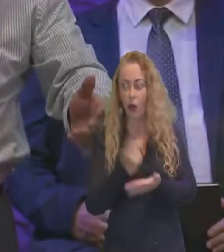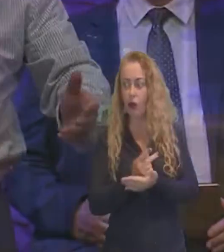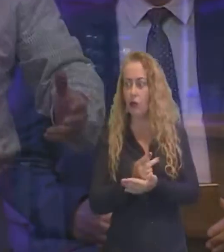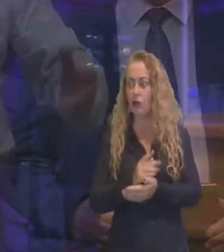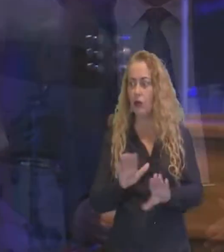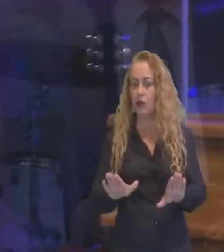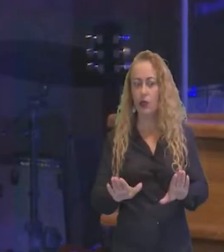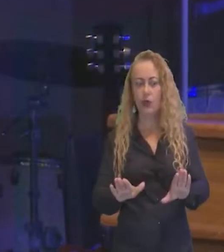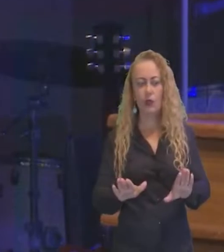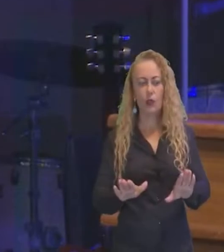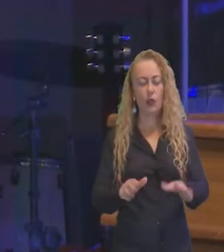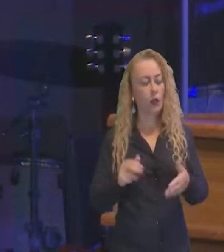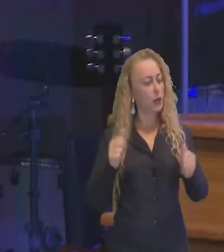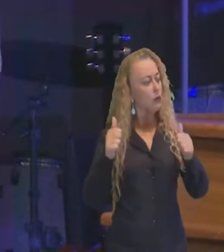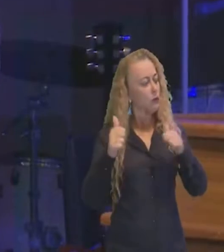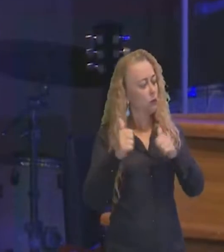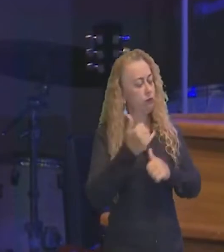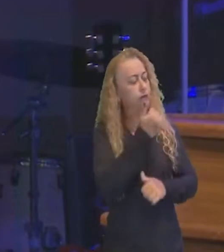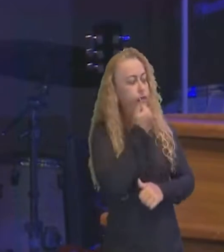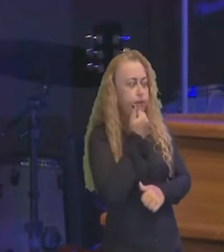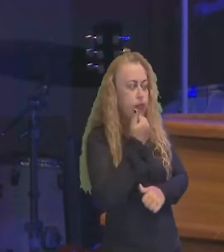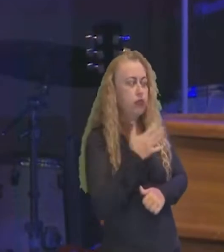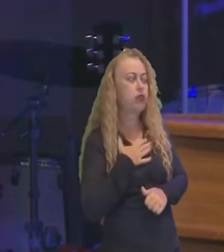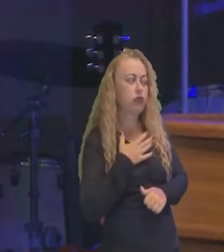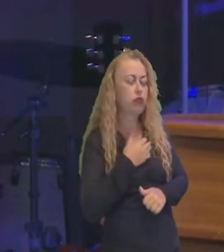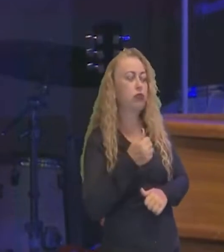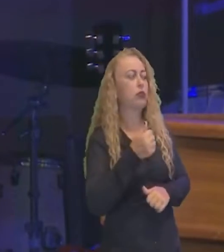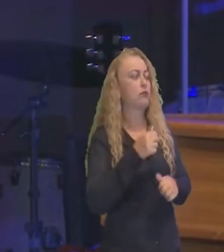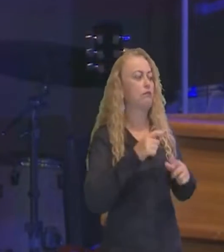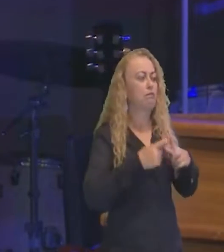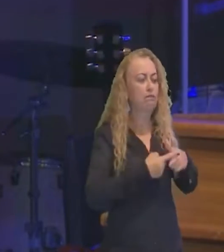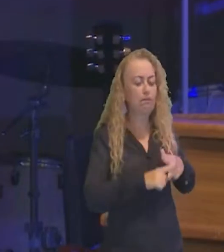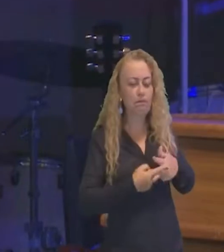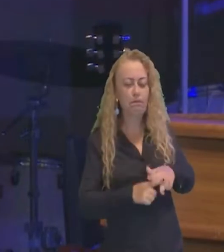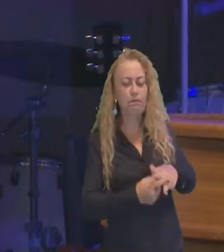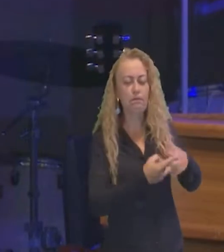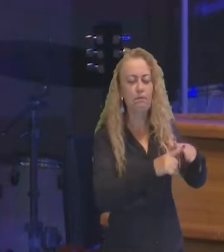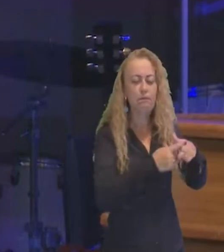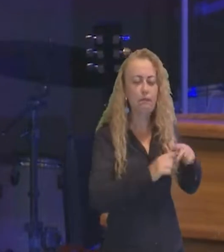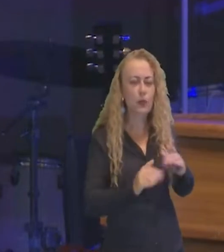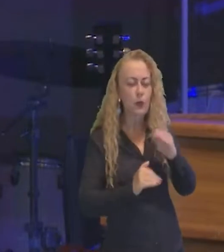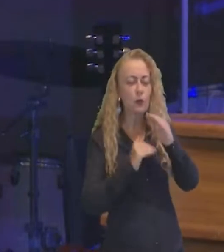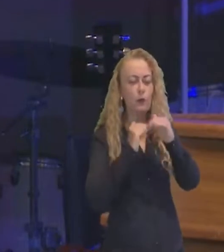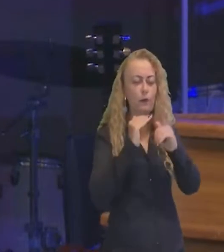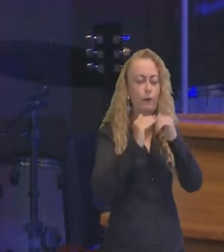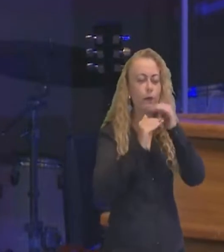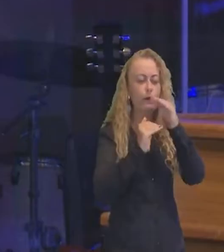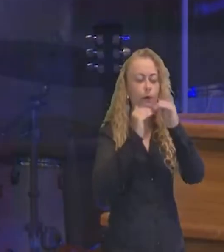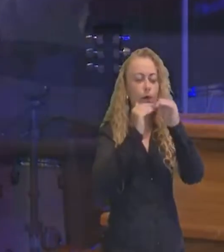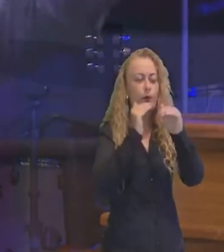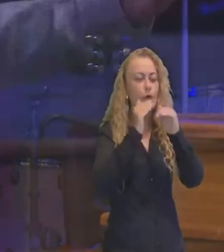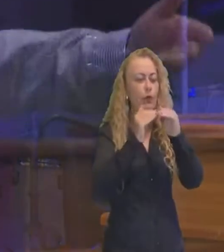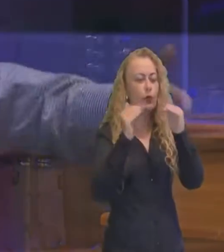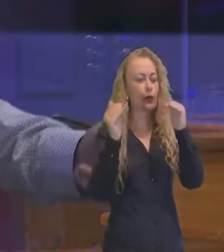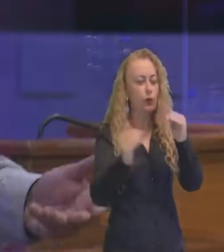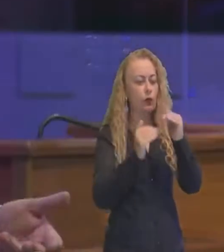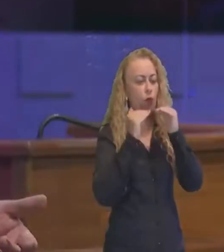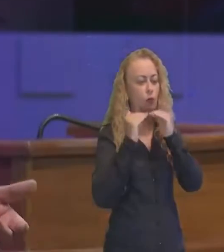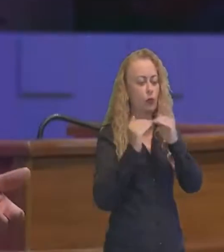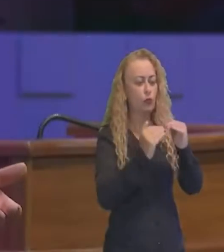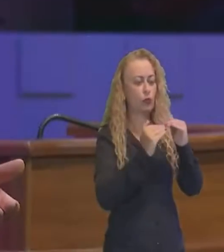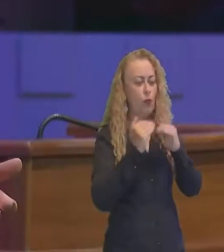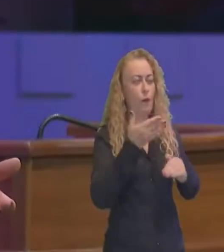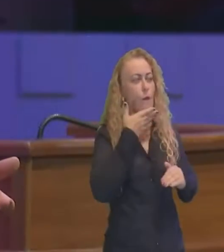pede perdão, a gente reconcilia, a gente restaura. E o casamento sempre fica um pouquinho